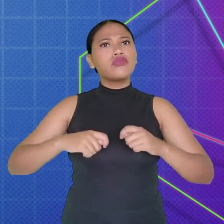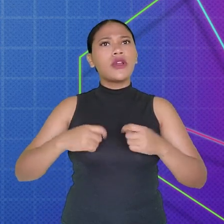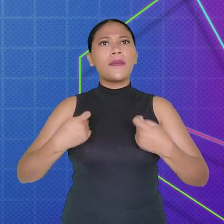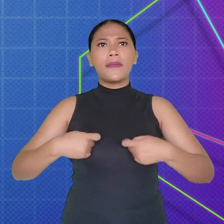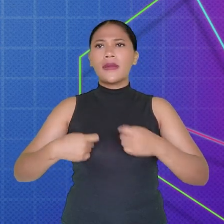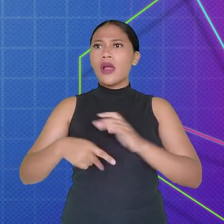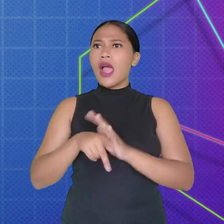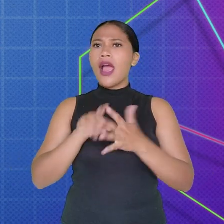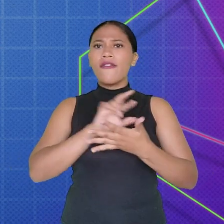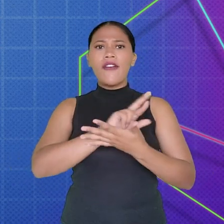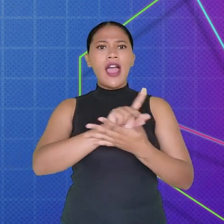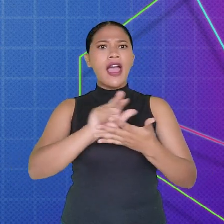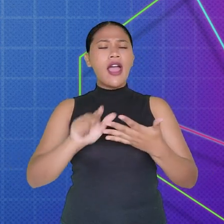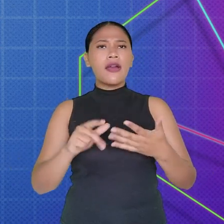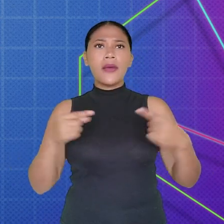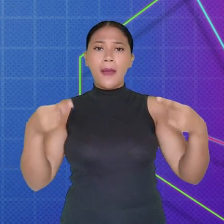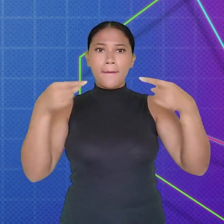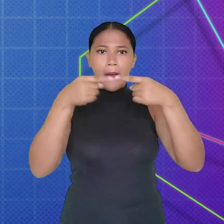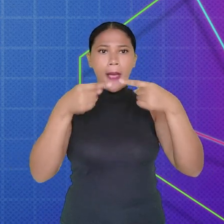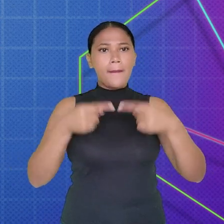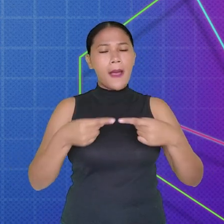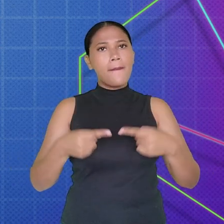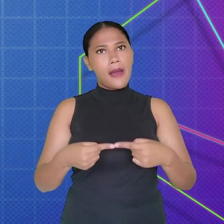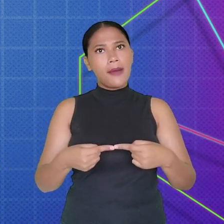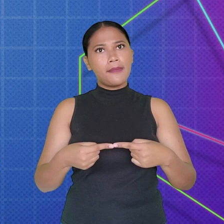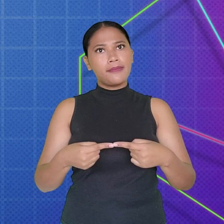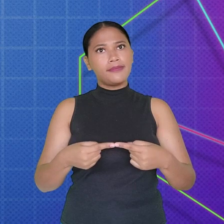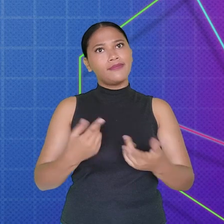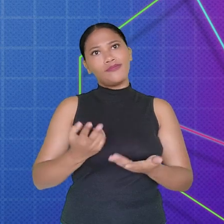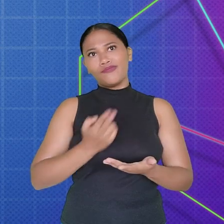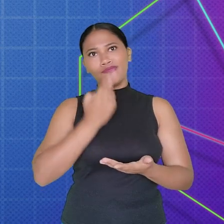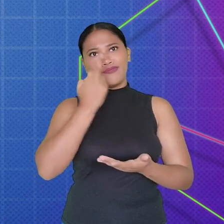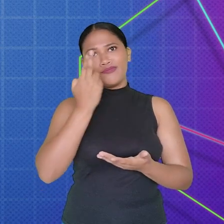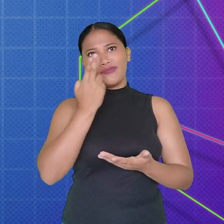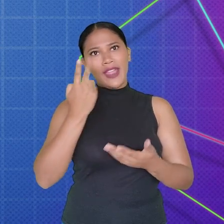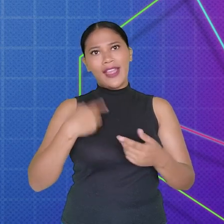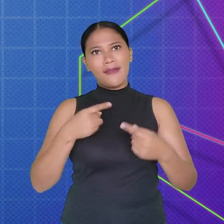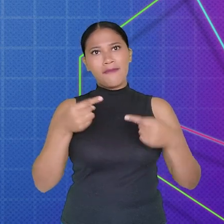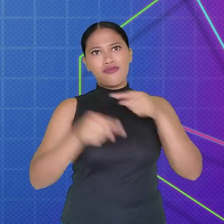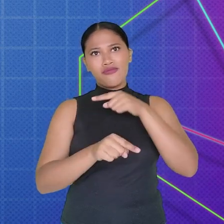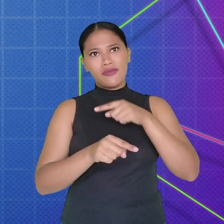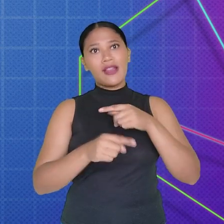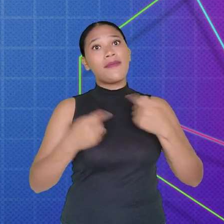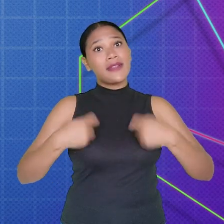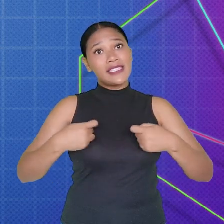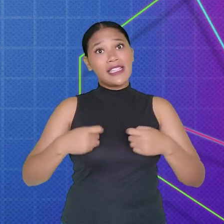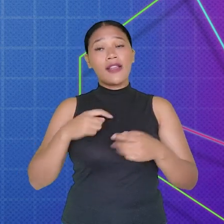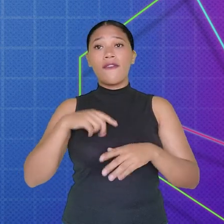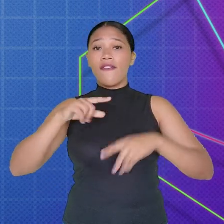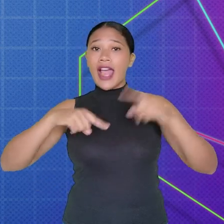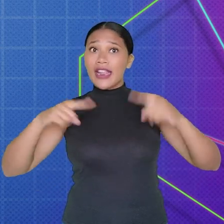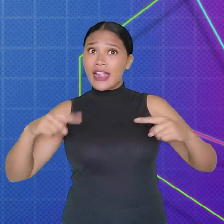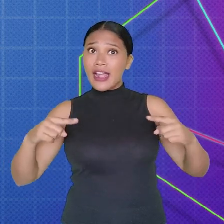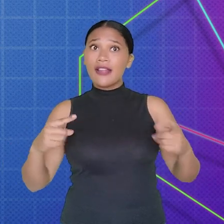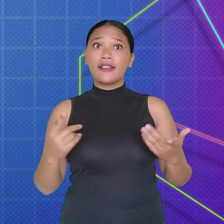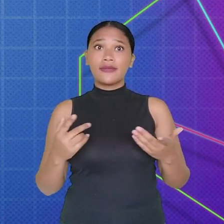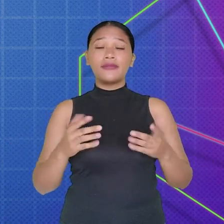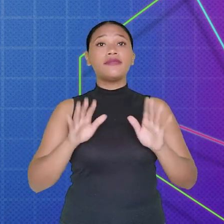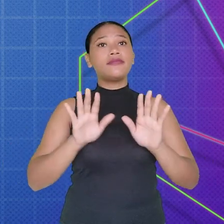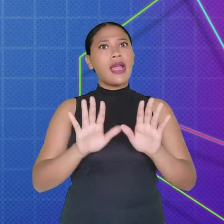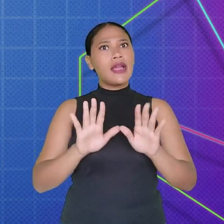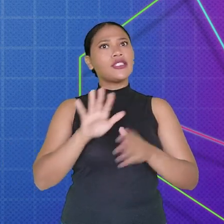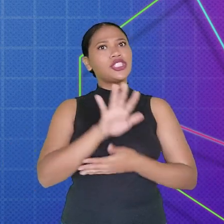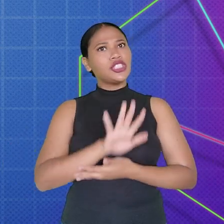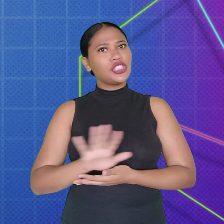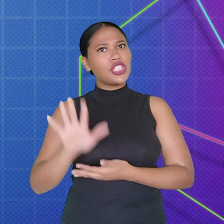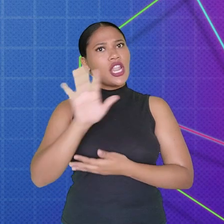que devem ser atendidas para que as ações associadas sejam acionadas. Essas condições podem variar de acordo com o evento e o contexto,